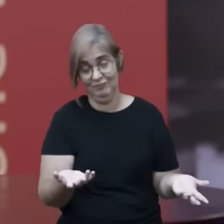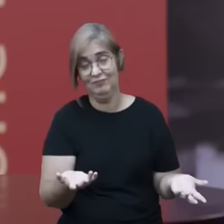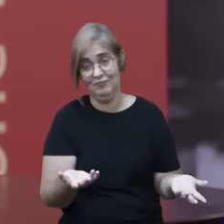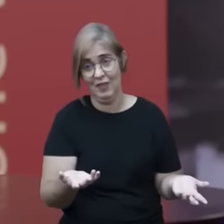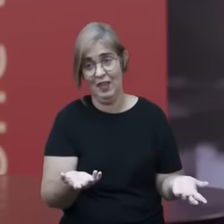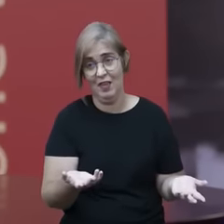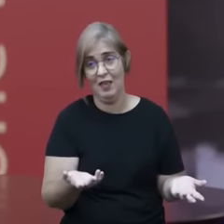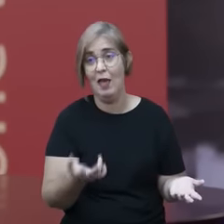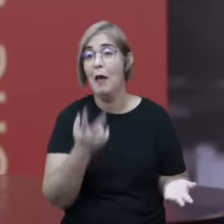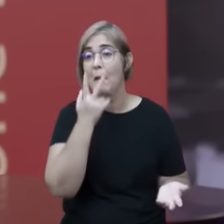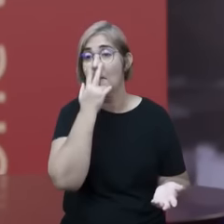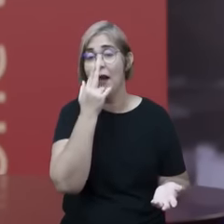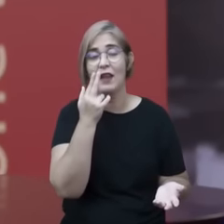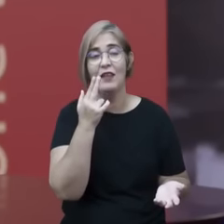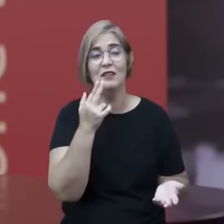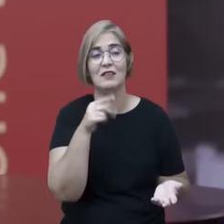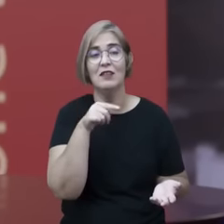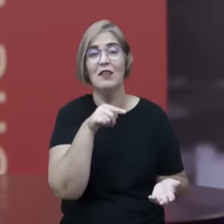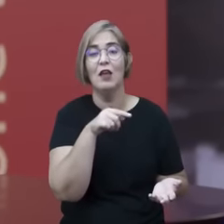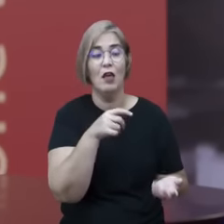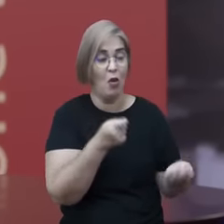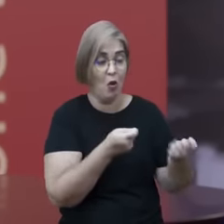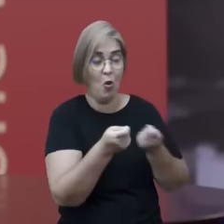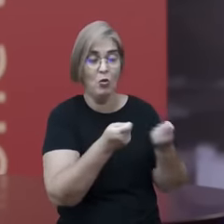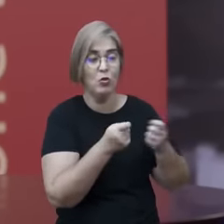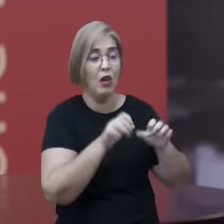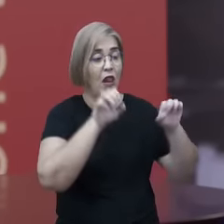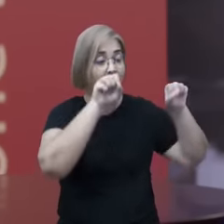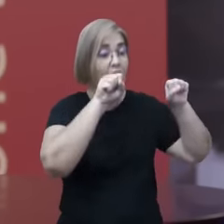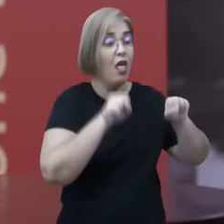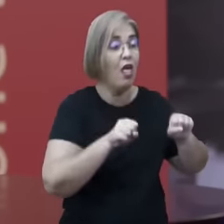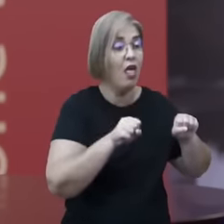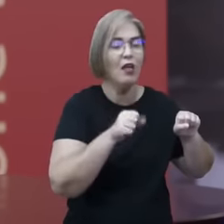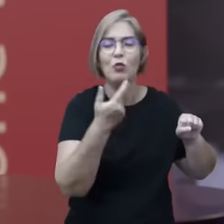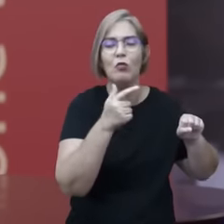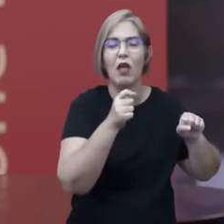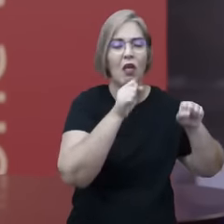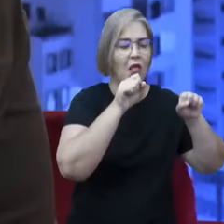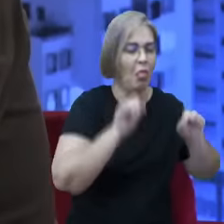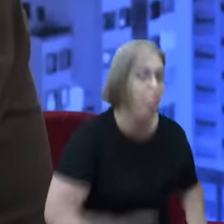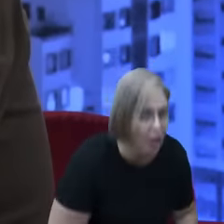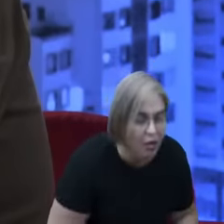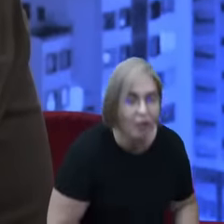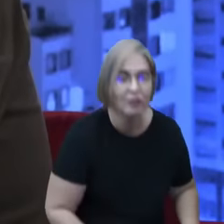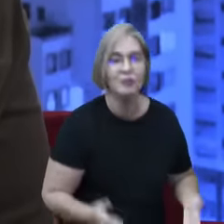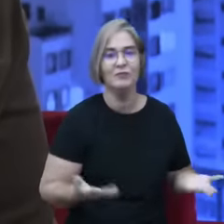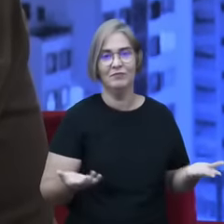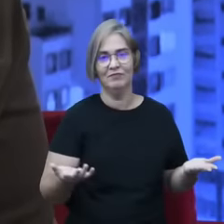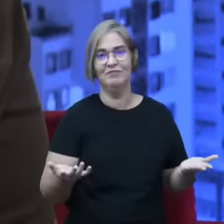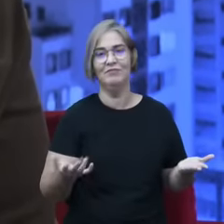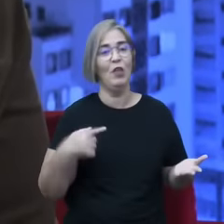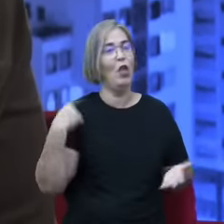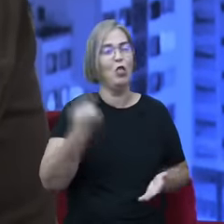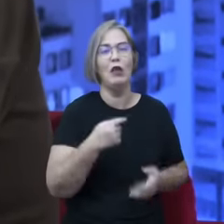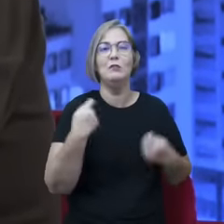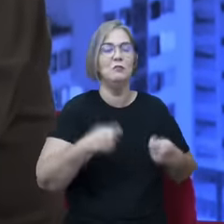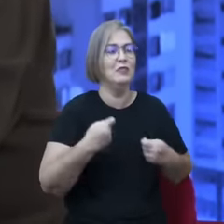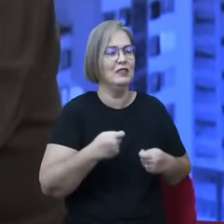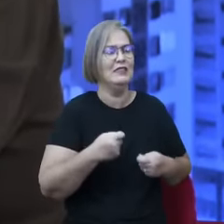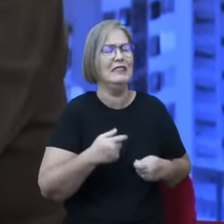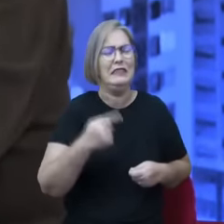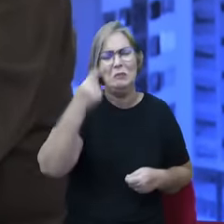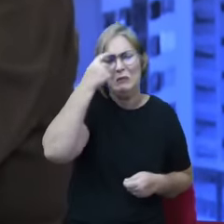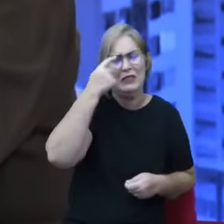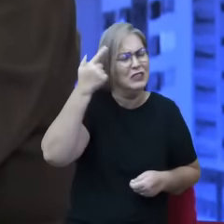muros desabam, não é? as paredes desabam e nós nos vemos novamente diante da necessidade de reconstruir o nosso